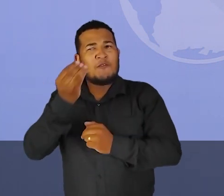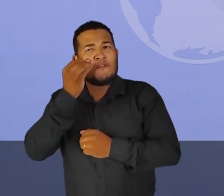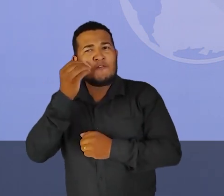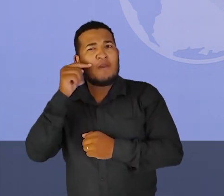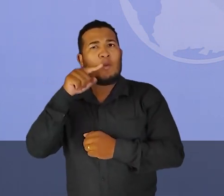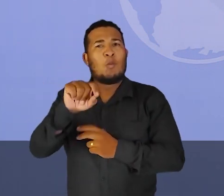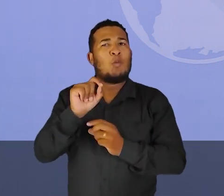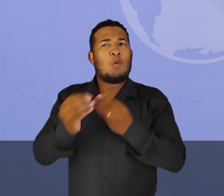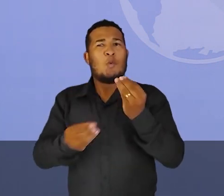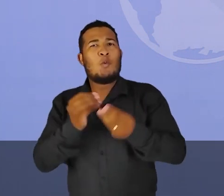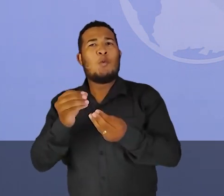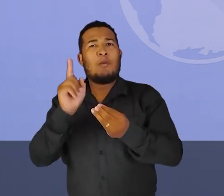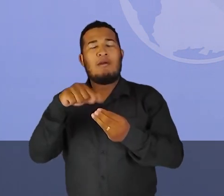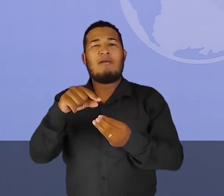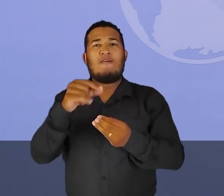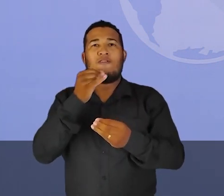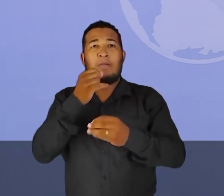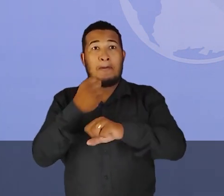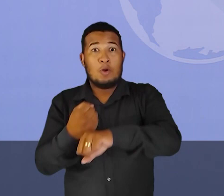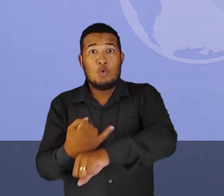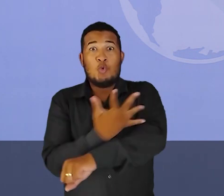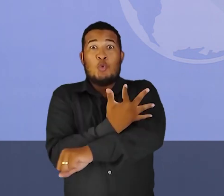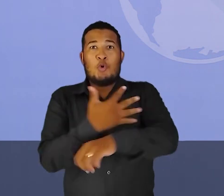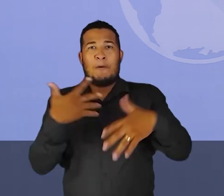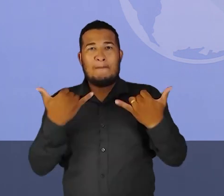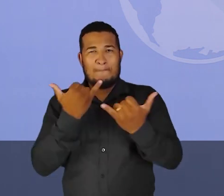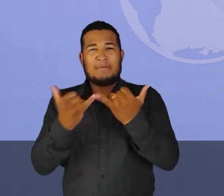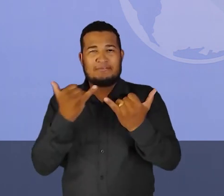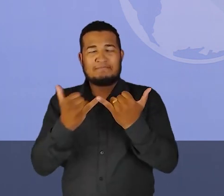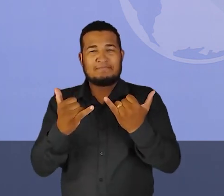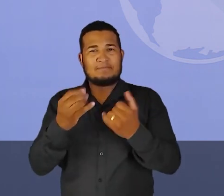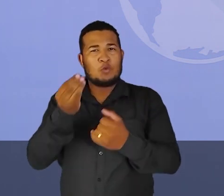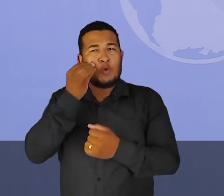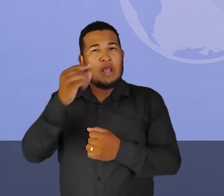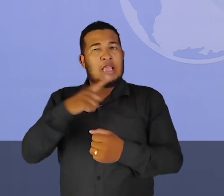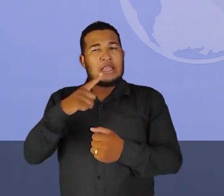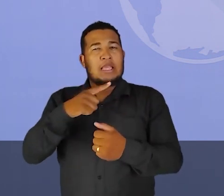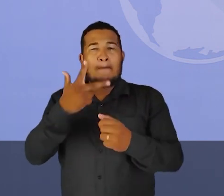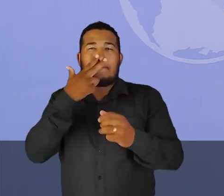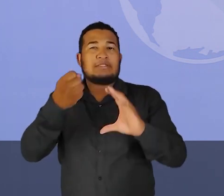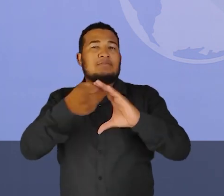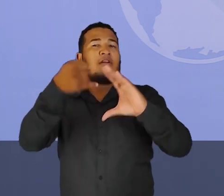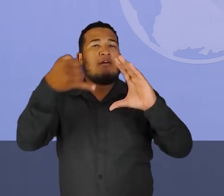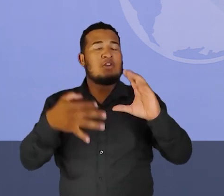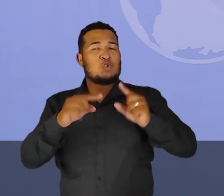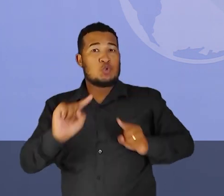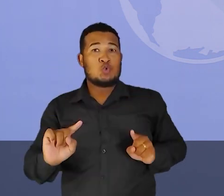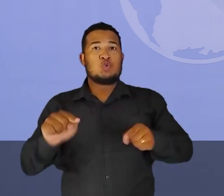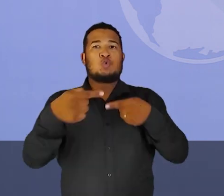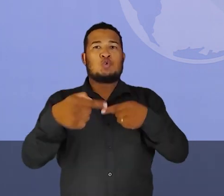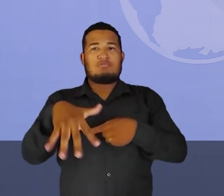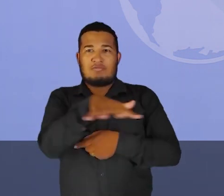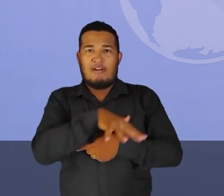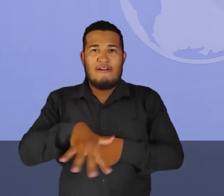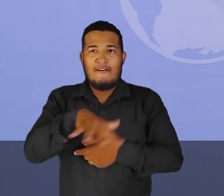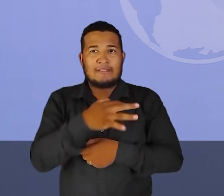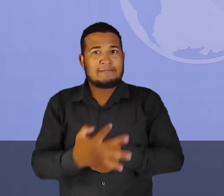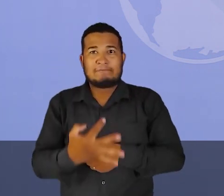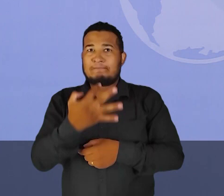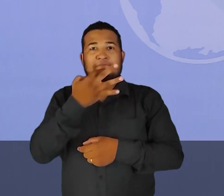que nós vamos estar passando aí, imagine que todas essas práticas ela têm esse caráter desafiador, esse ambiente